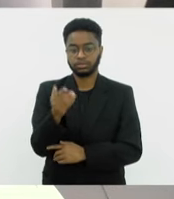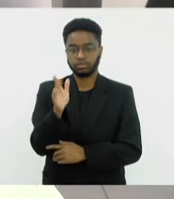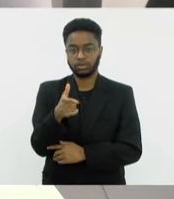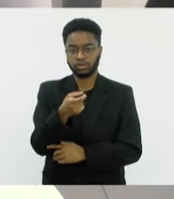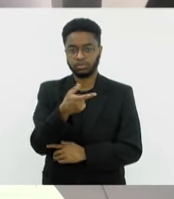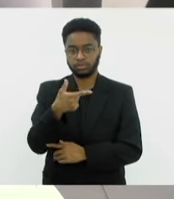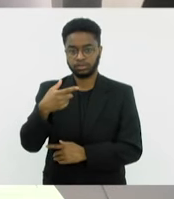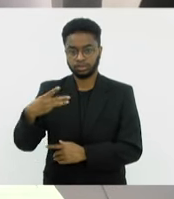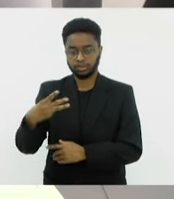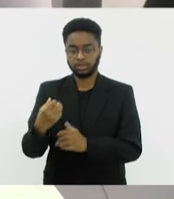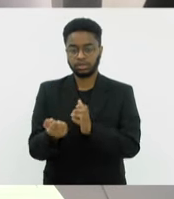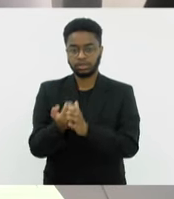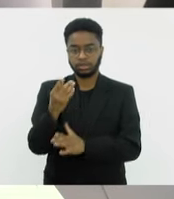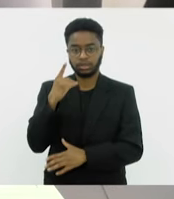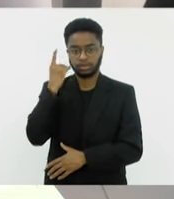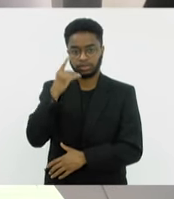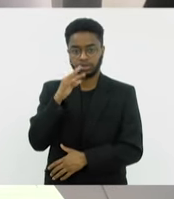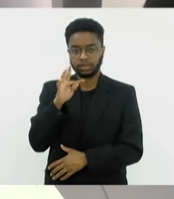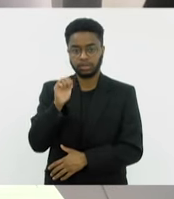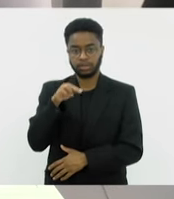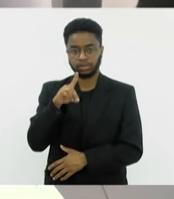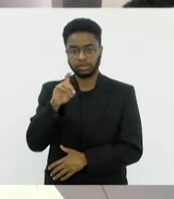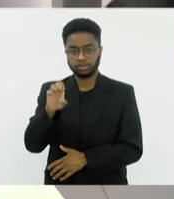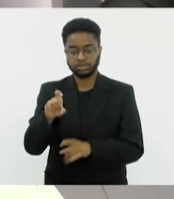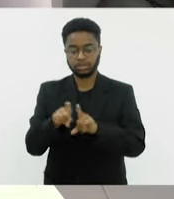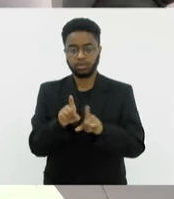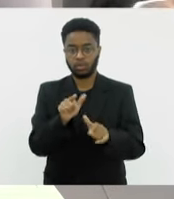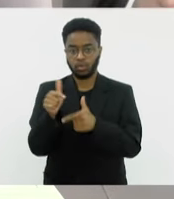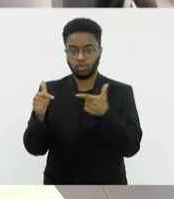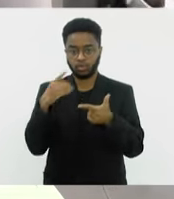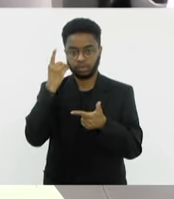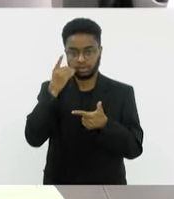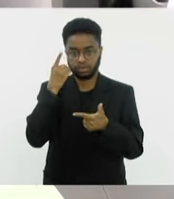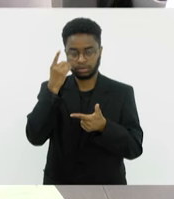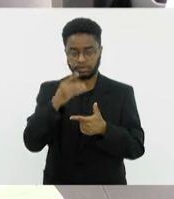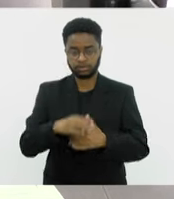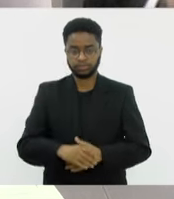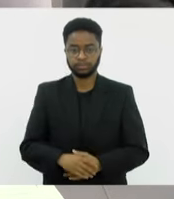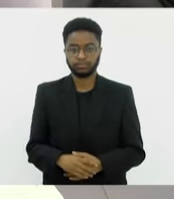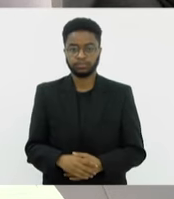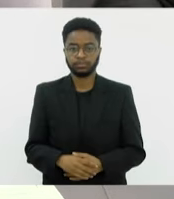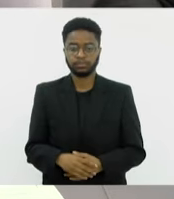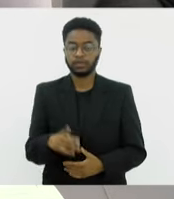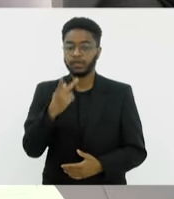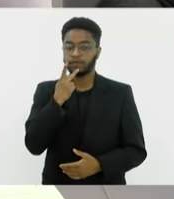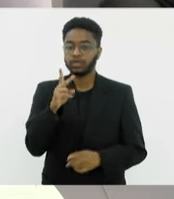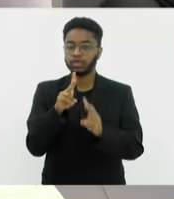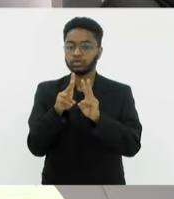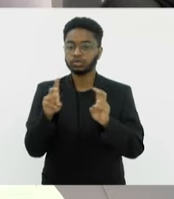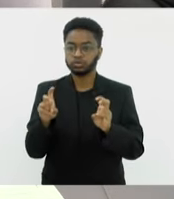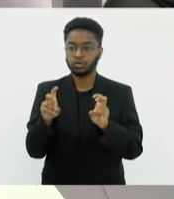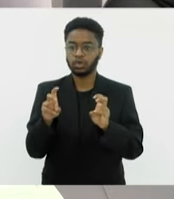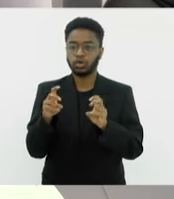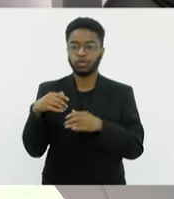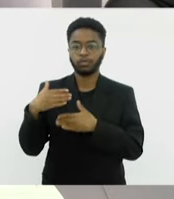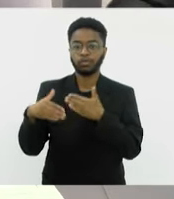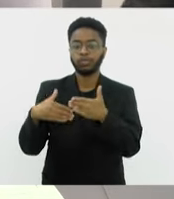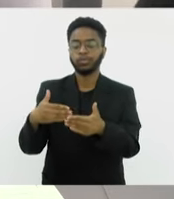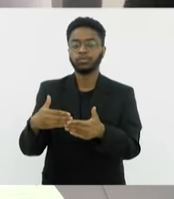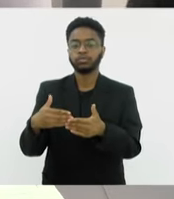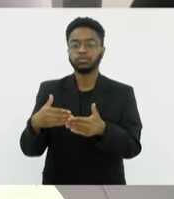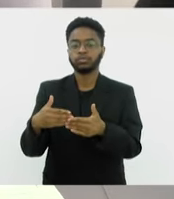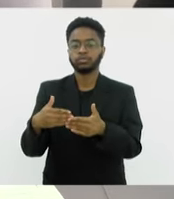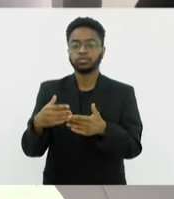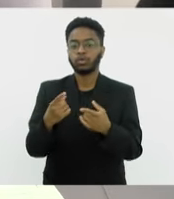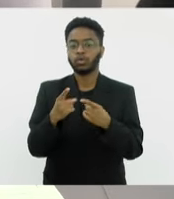23, de autoria dos deputados Tande Vieira, Marta Rocha, Felipe Pobel, Guilherme Delaroli, Antônio de Paula Pai, que dispõe sobre os procedimentos a serem adotados contra a venda